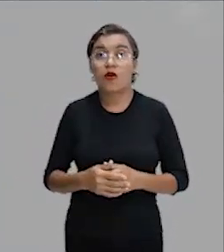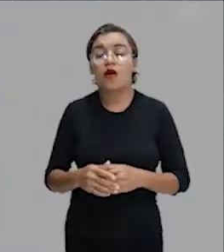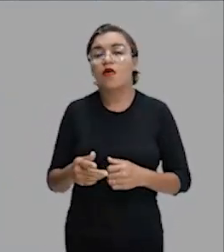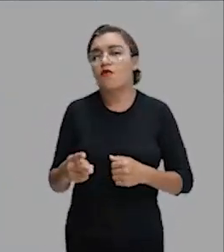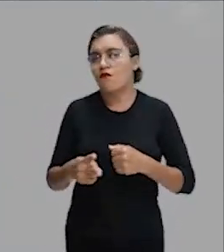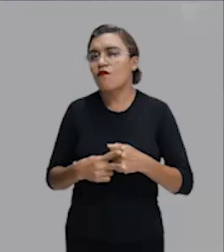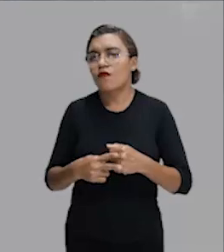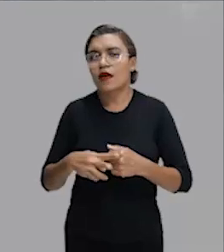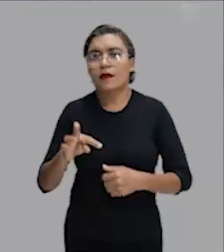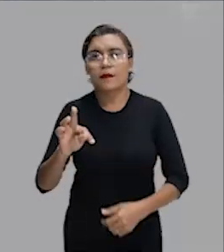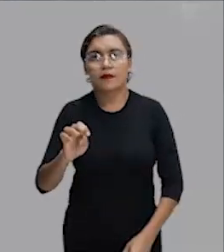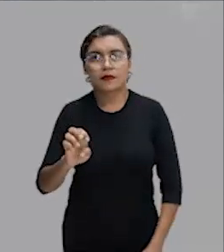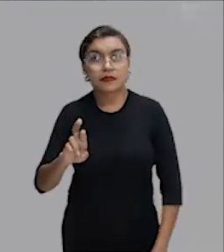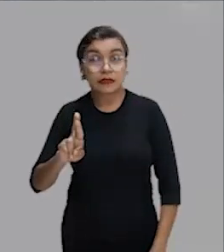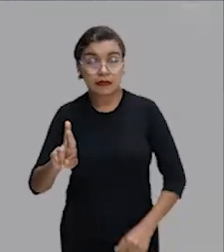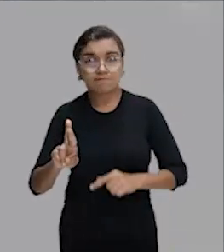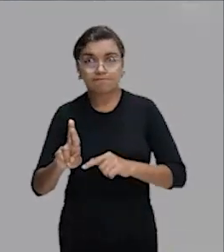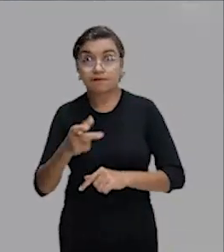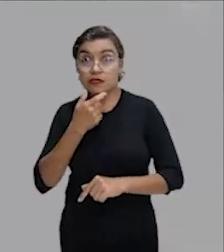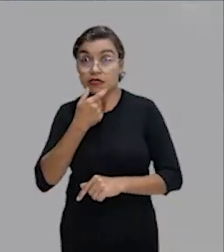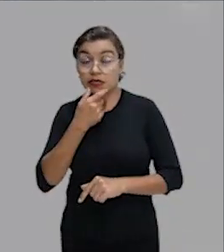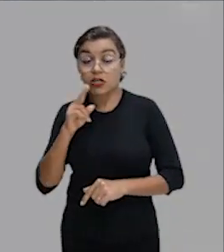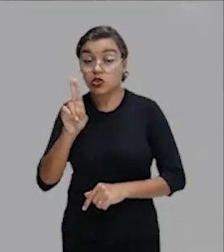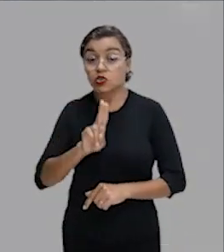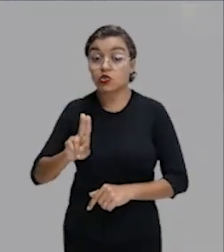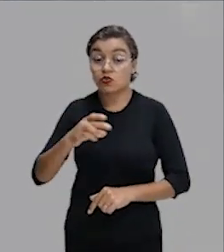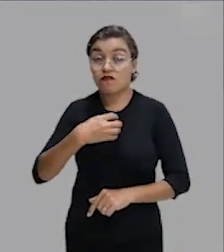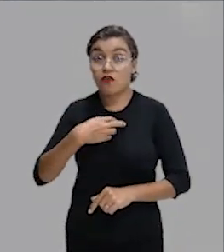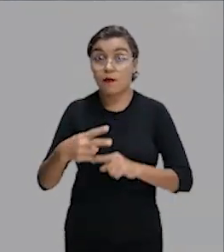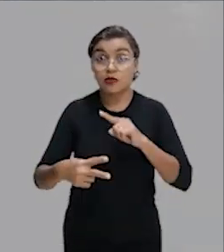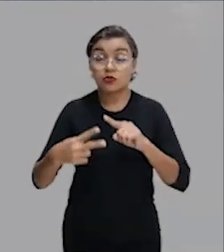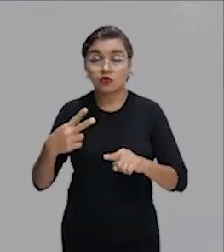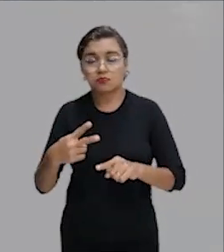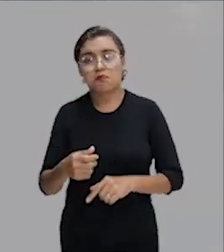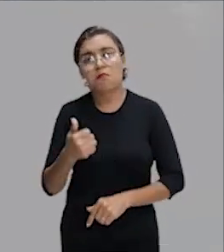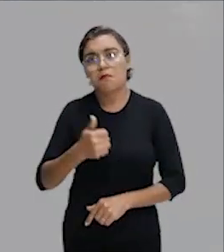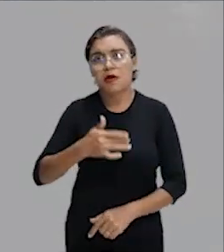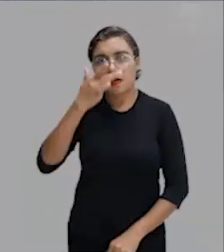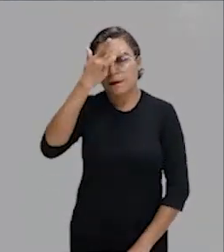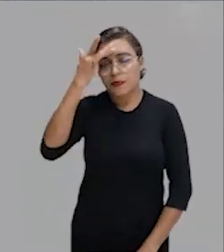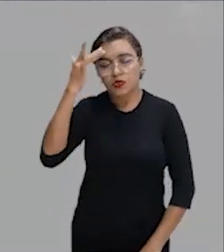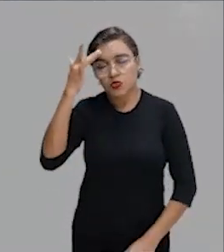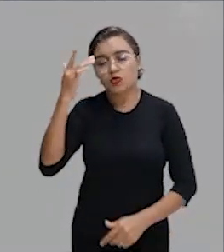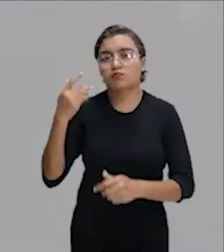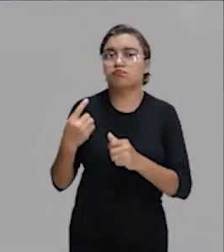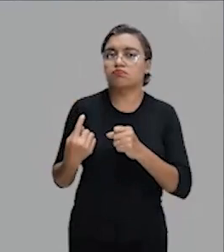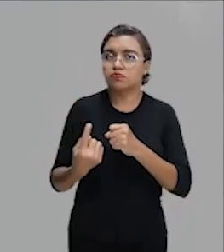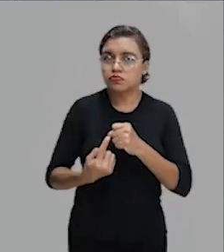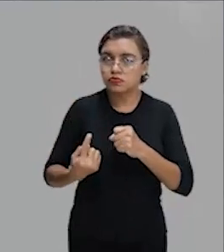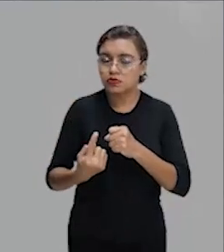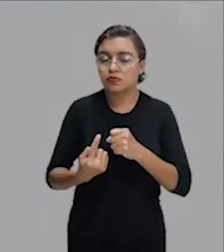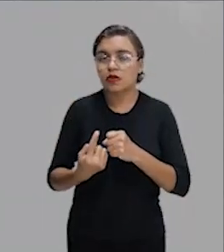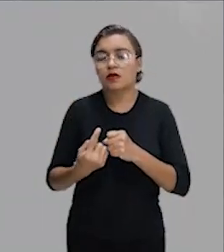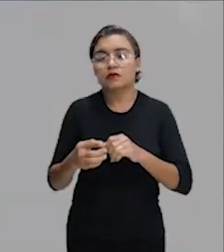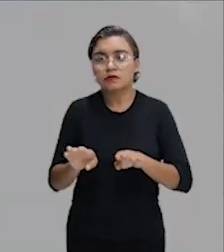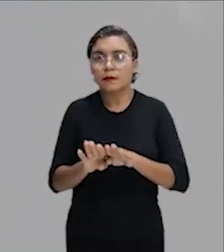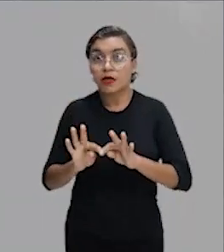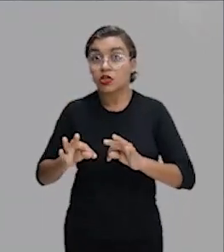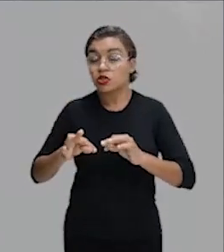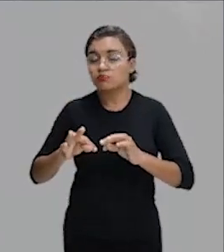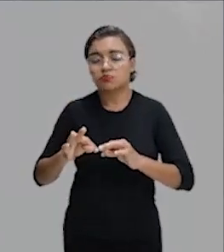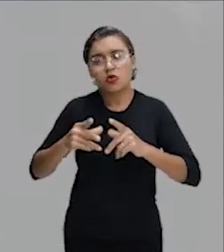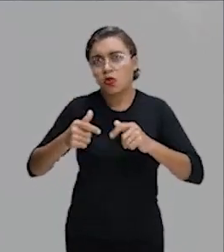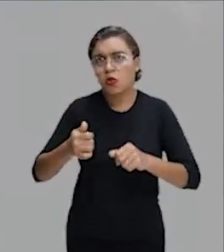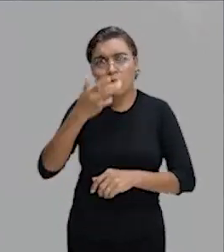formas. Você tem o have, que é usado para a primeira pessoa, para a segunda pessoa do singular e para todas as pessoas do